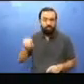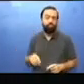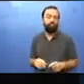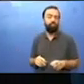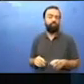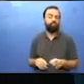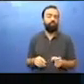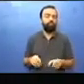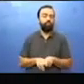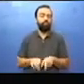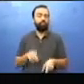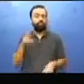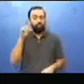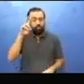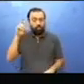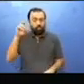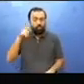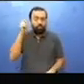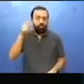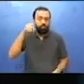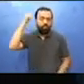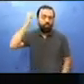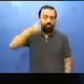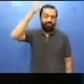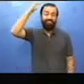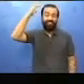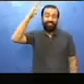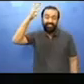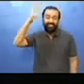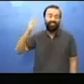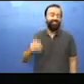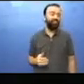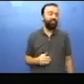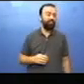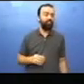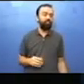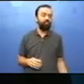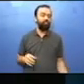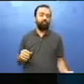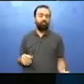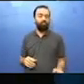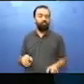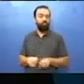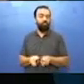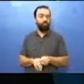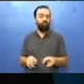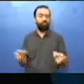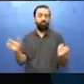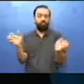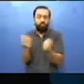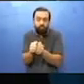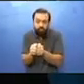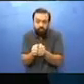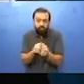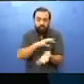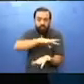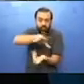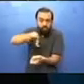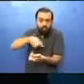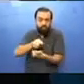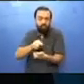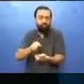fadas. Os livros têm várias funções e eles podem, inclusive, ter todas elas juntas em um só livro. Agora eu quero que